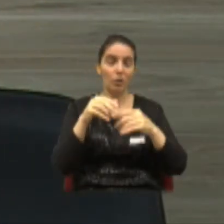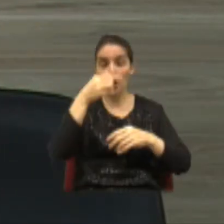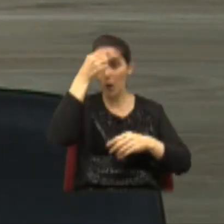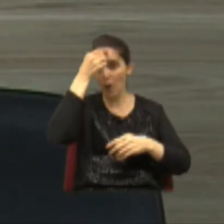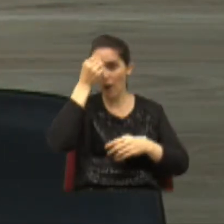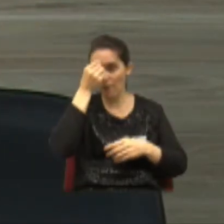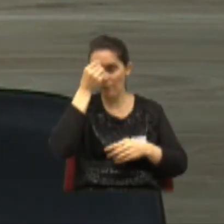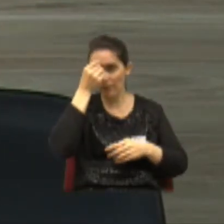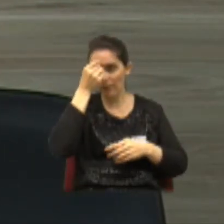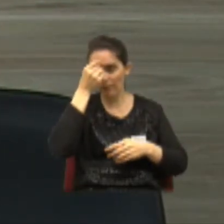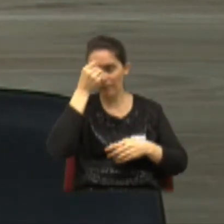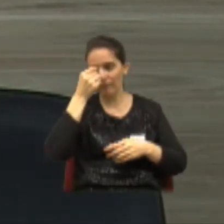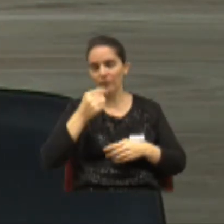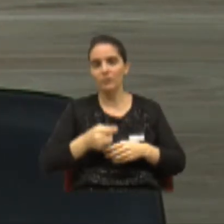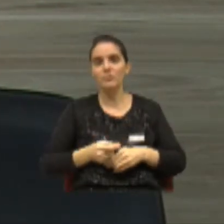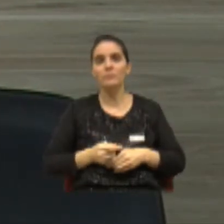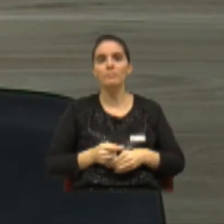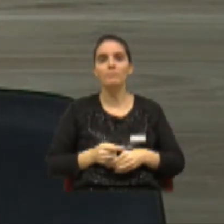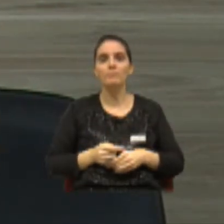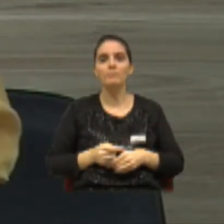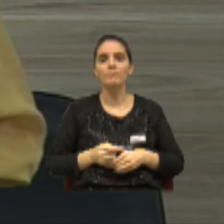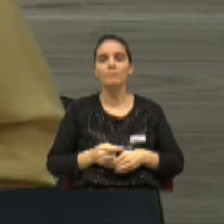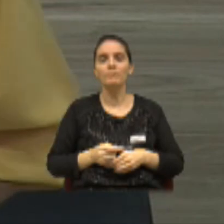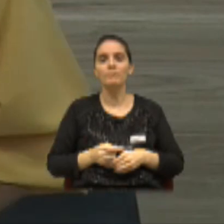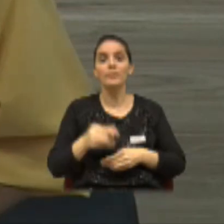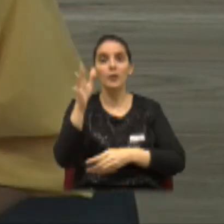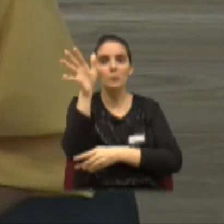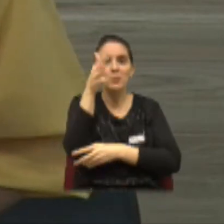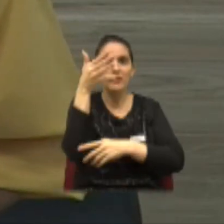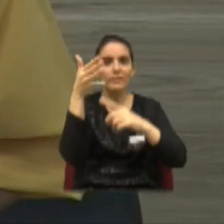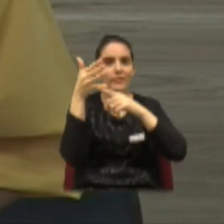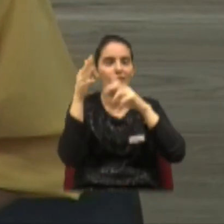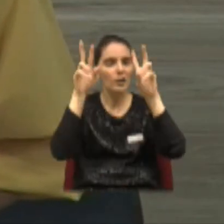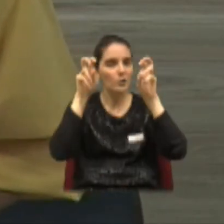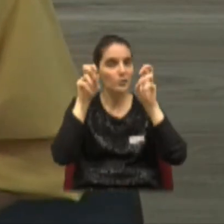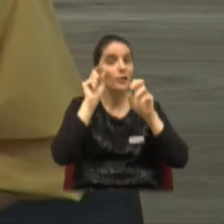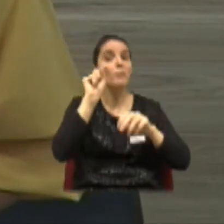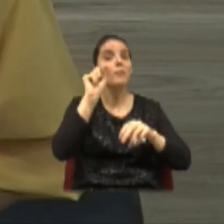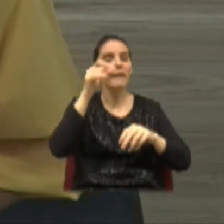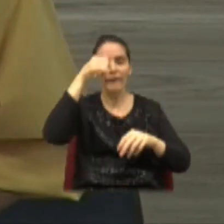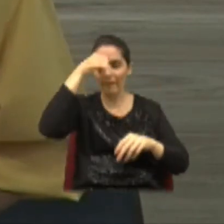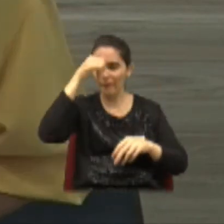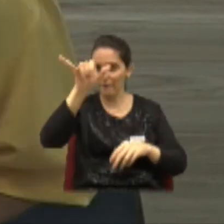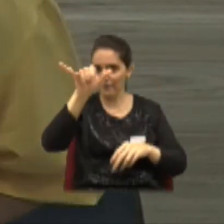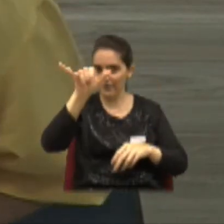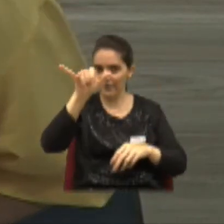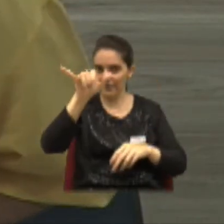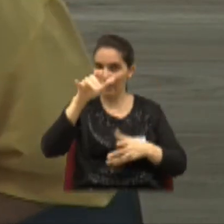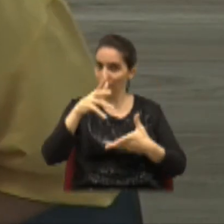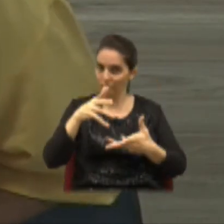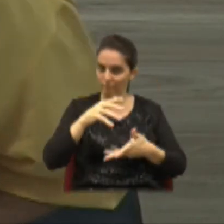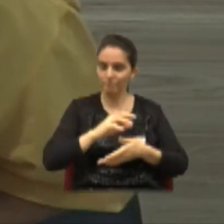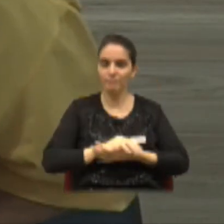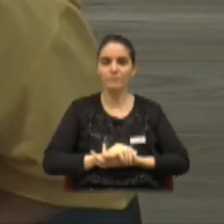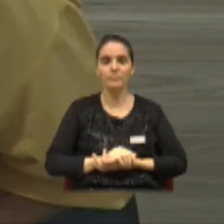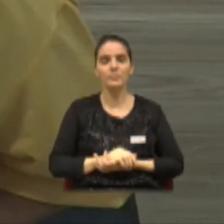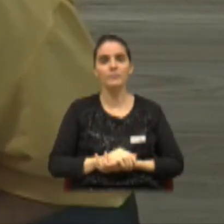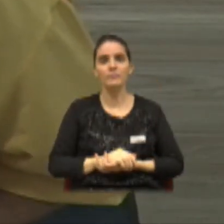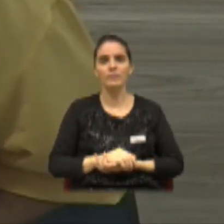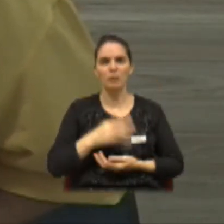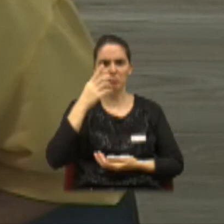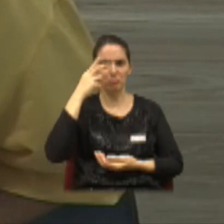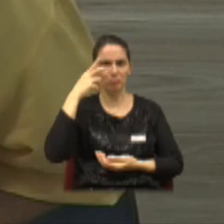Rafael vem nessa linha sempre de prevenção, uma linha muito bonita e